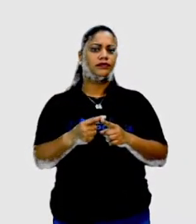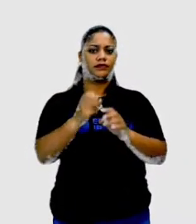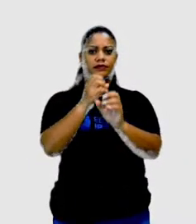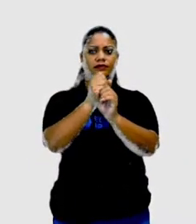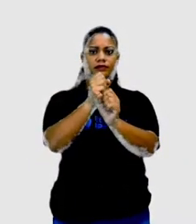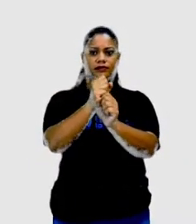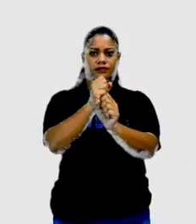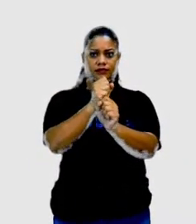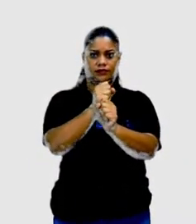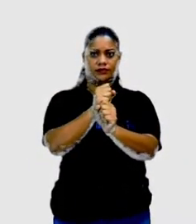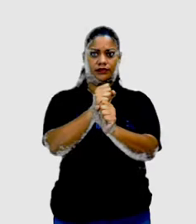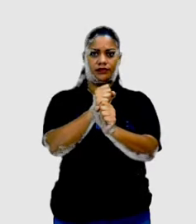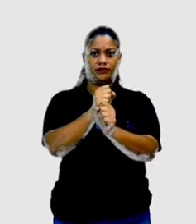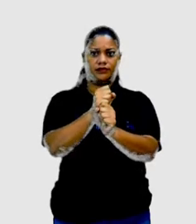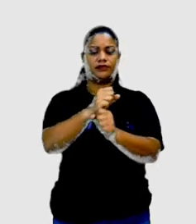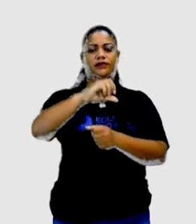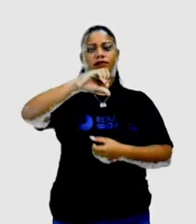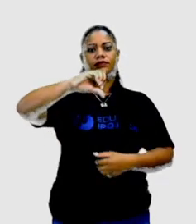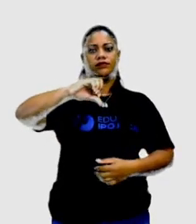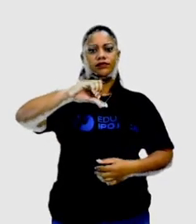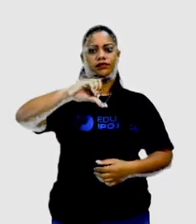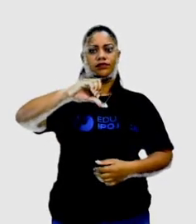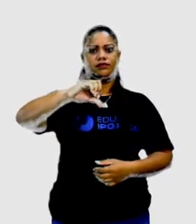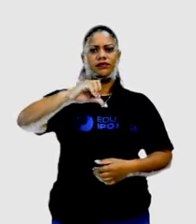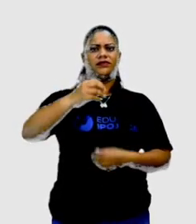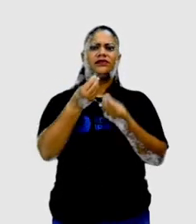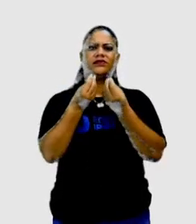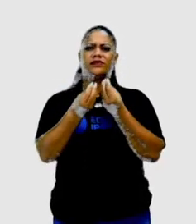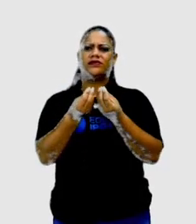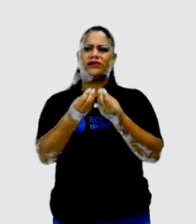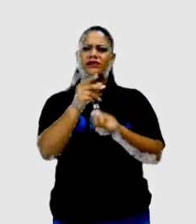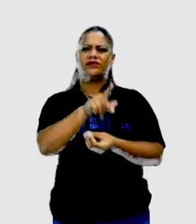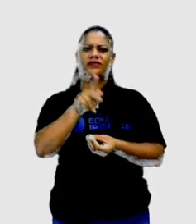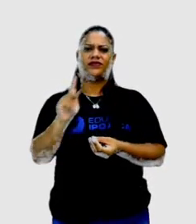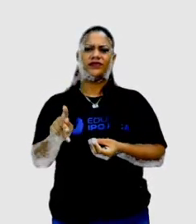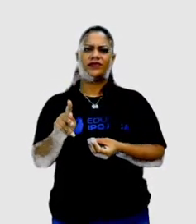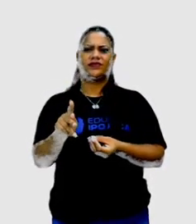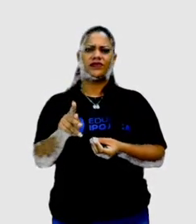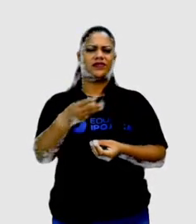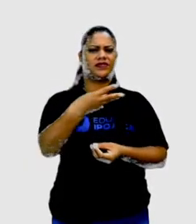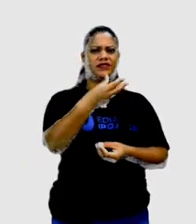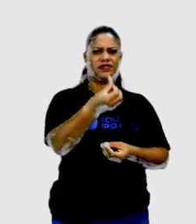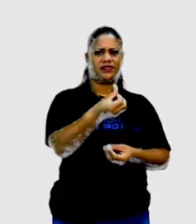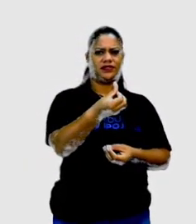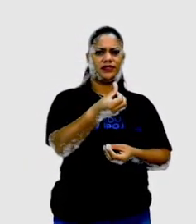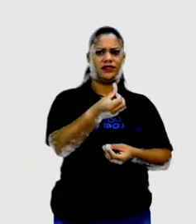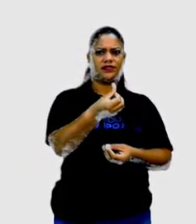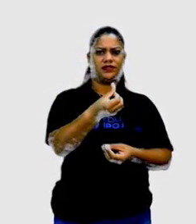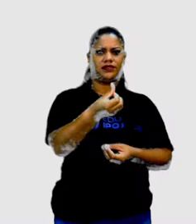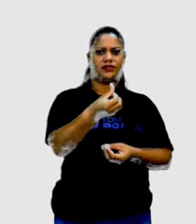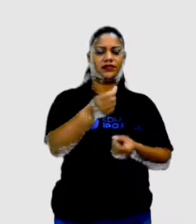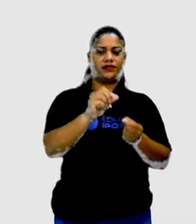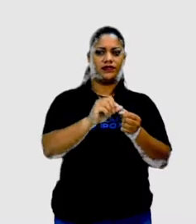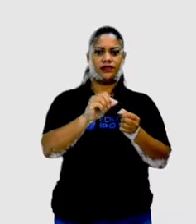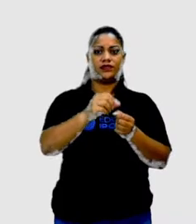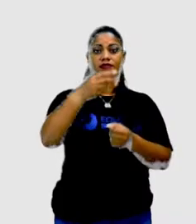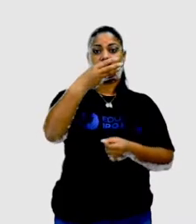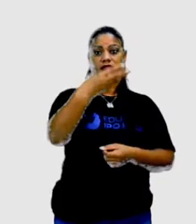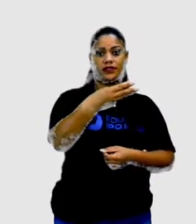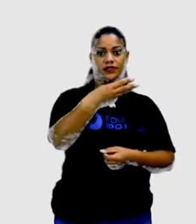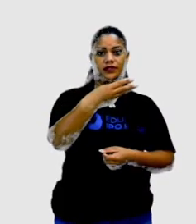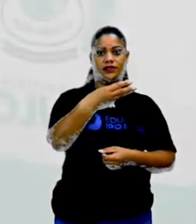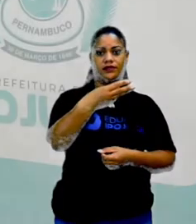dos algarismos é 9. Como assim, professor? 36 é formado por